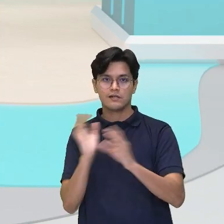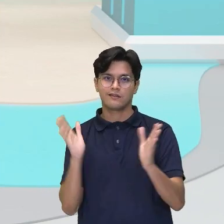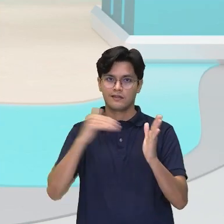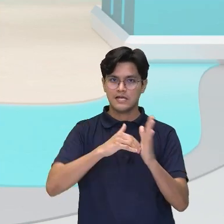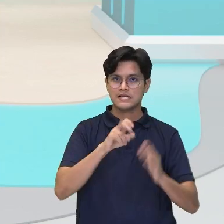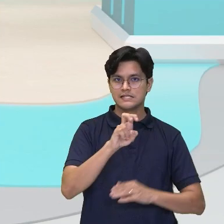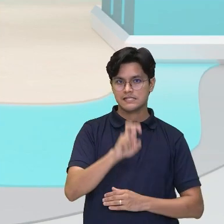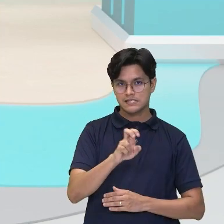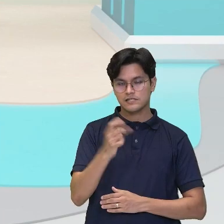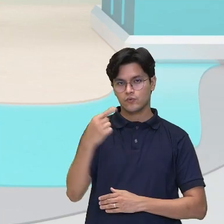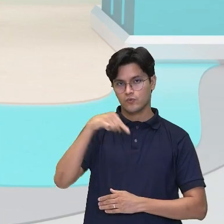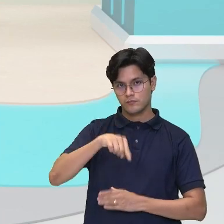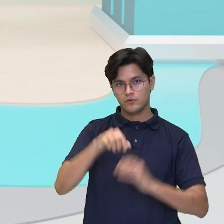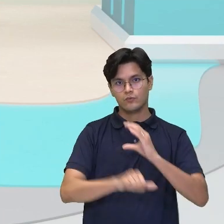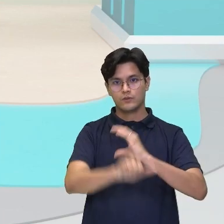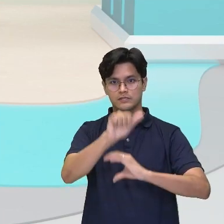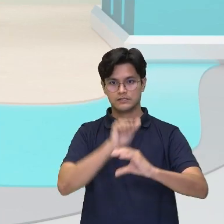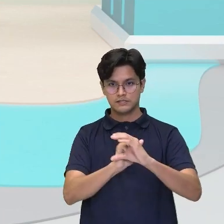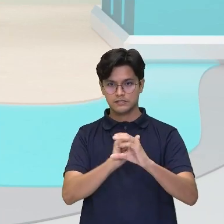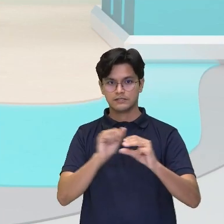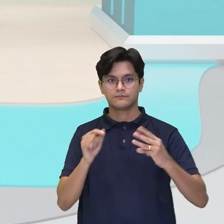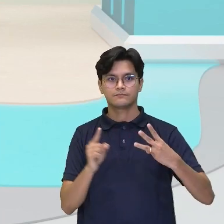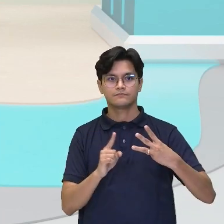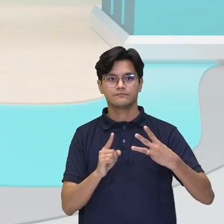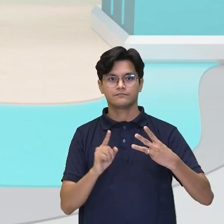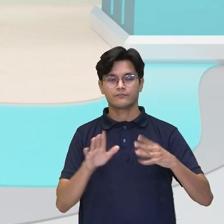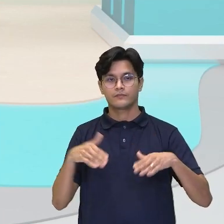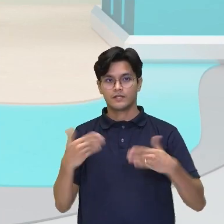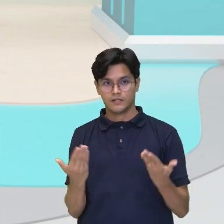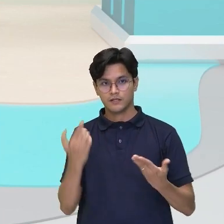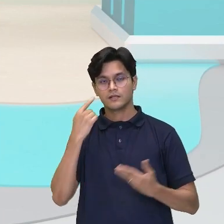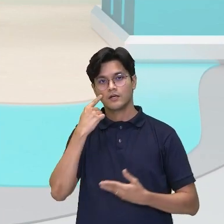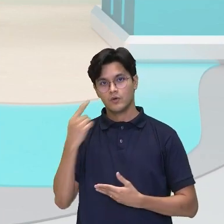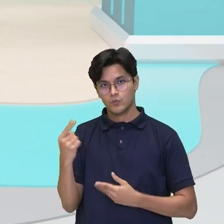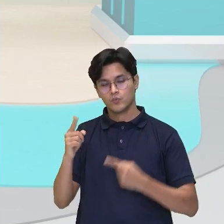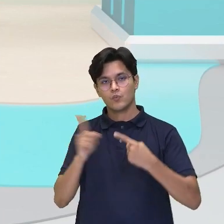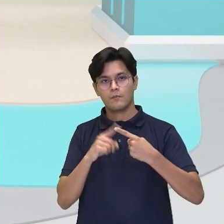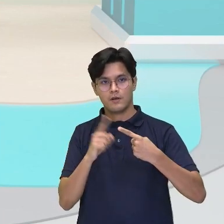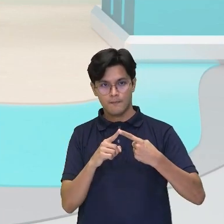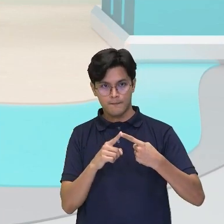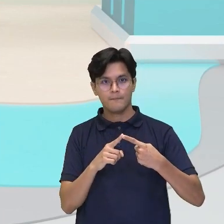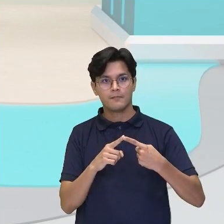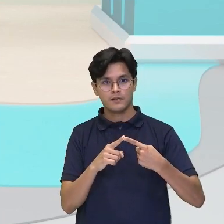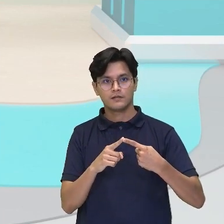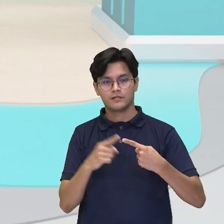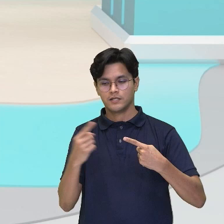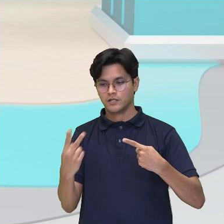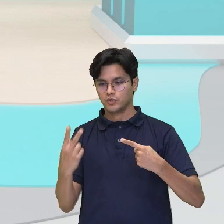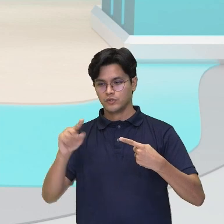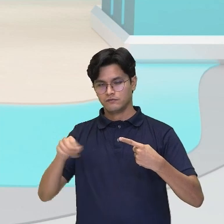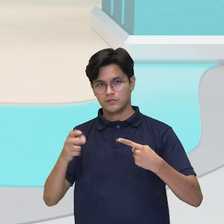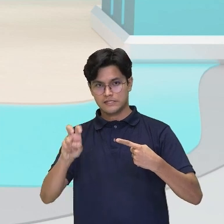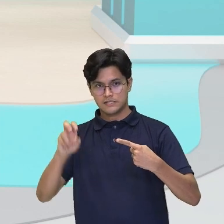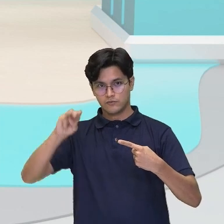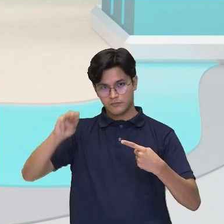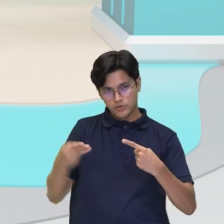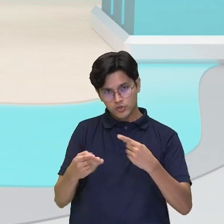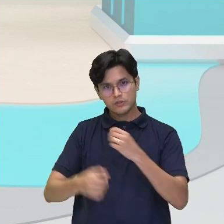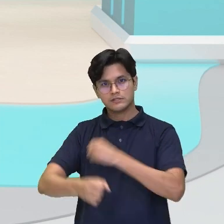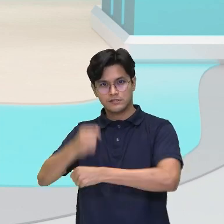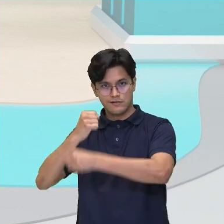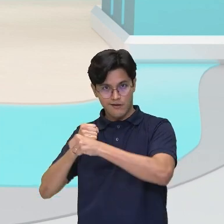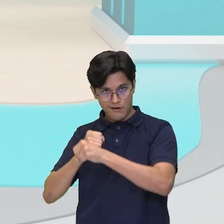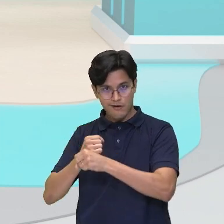aqui, no Paleolítico, 2 milhões e meio antes de Cristo e depois 10 mil antes de Cristo. Então,